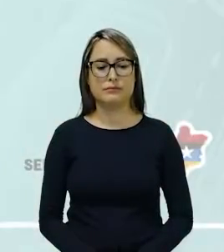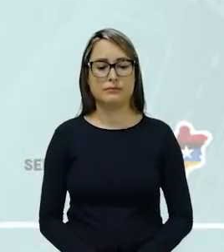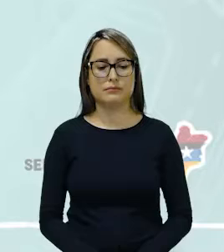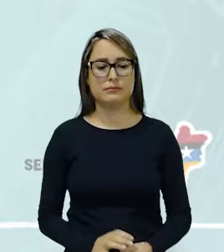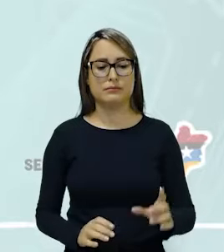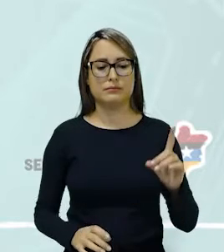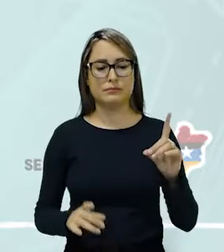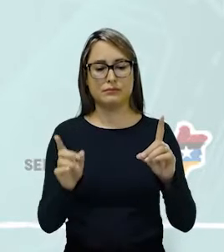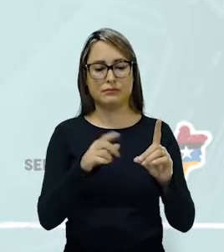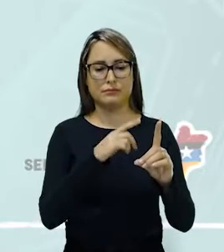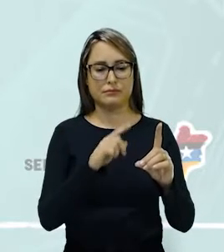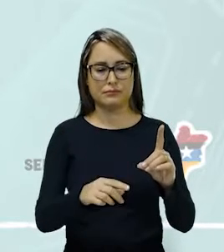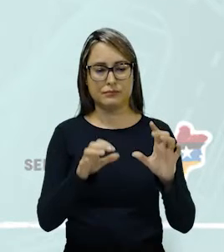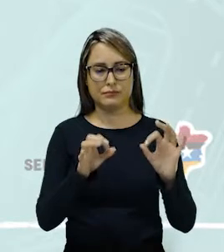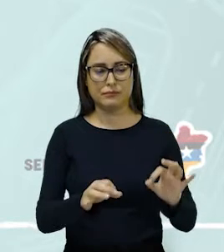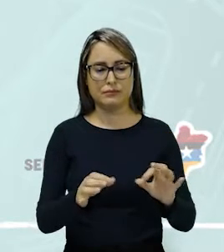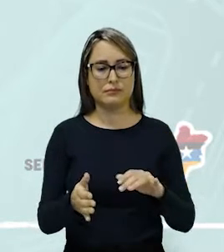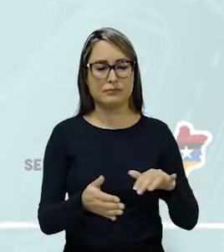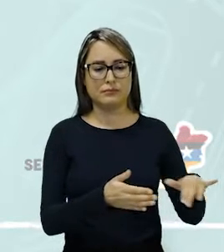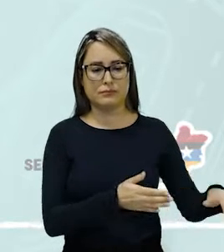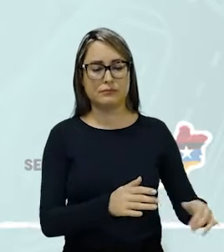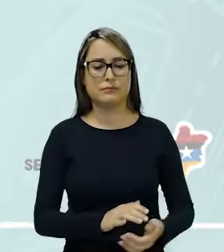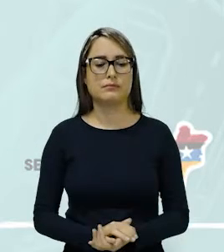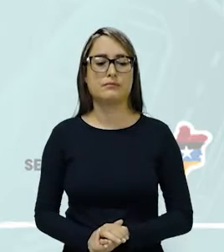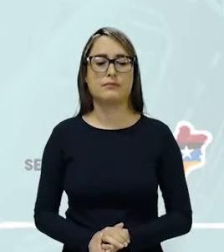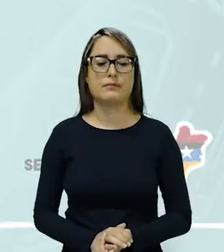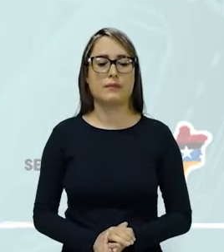próxima. Observe a estrutura da